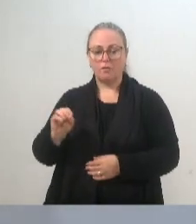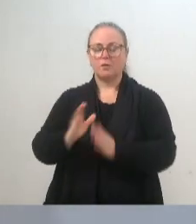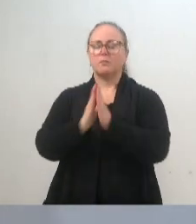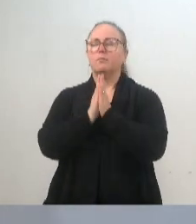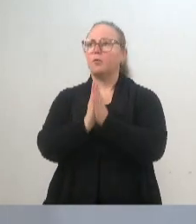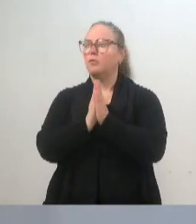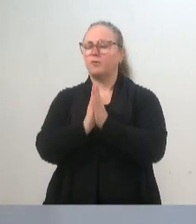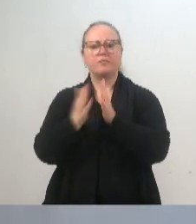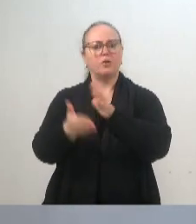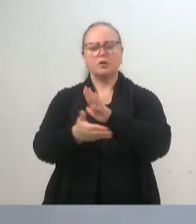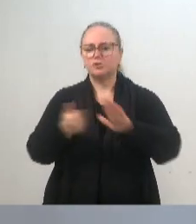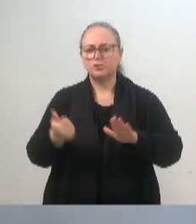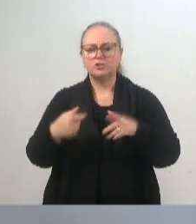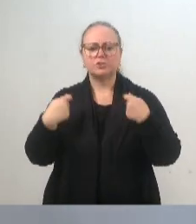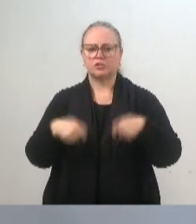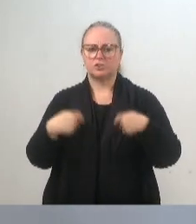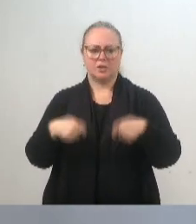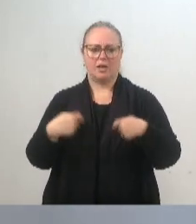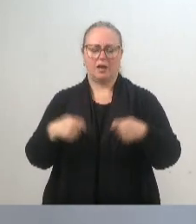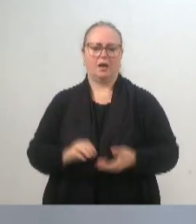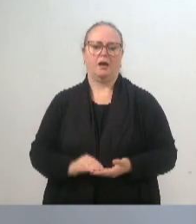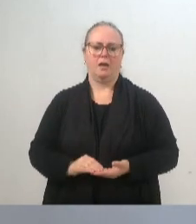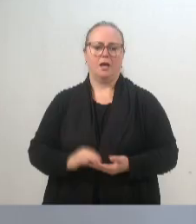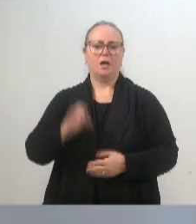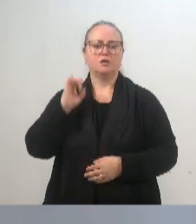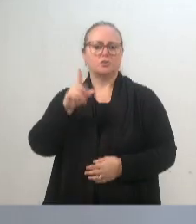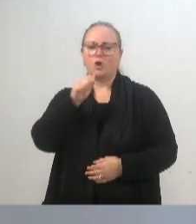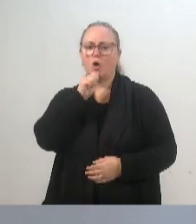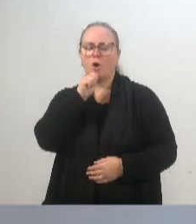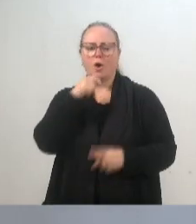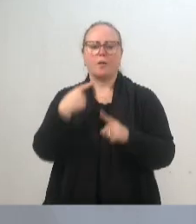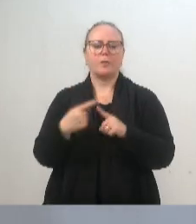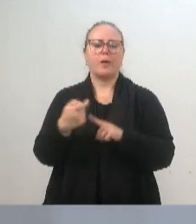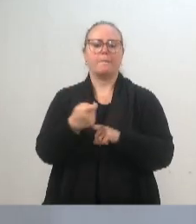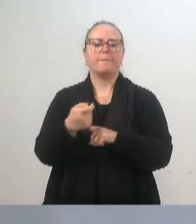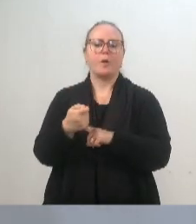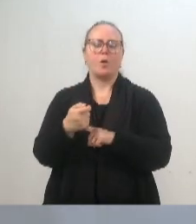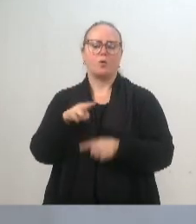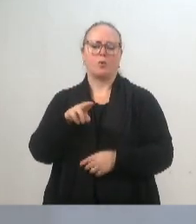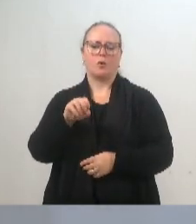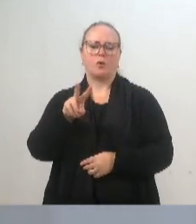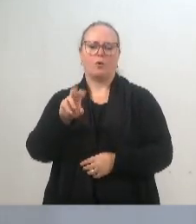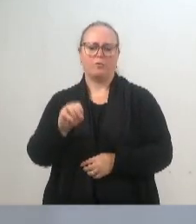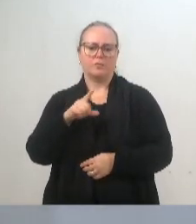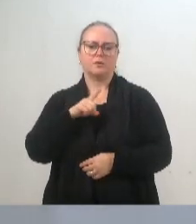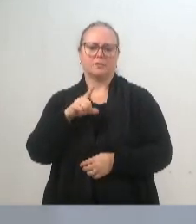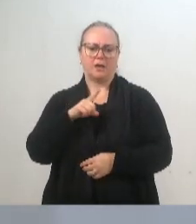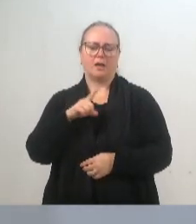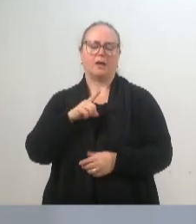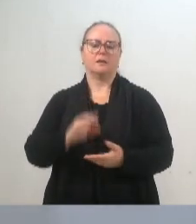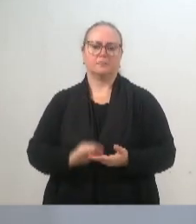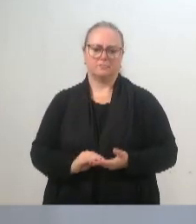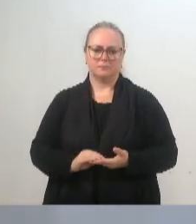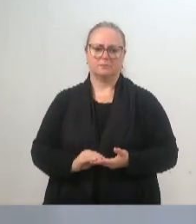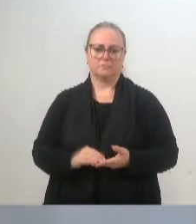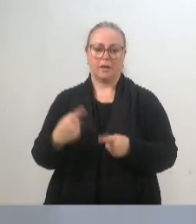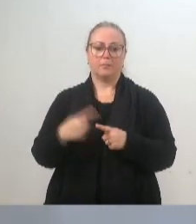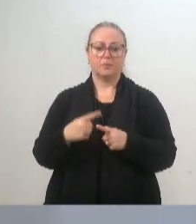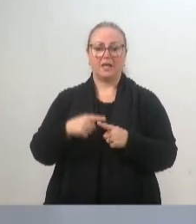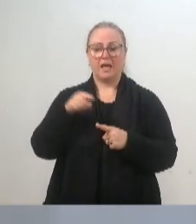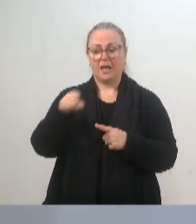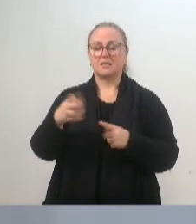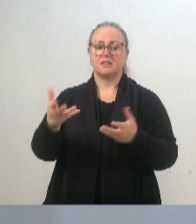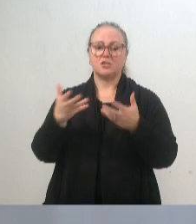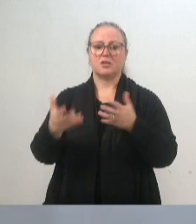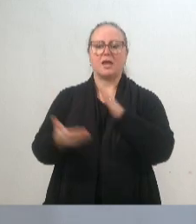poucos nomes lá no Congresso Nacional, junto ao Senado especificamente, que poderia protocolar o pedido de impeachment de Alexandre de